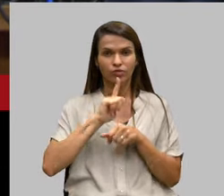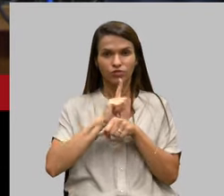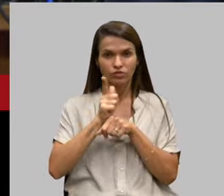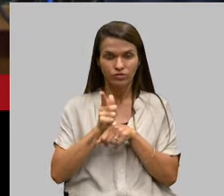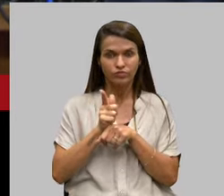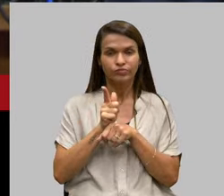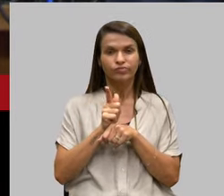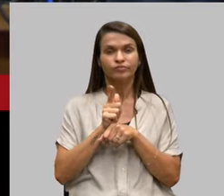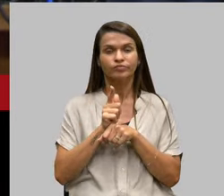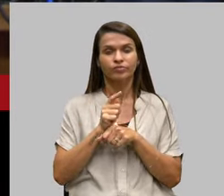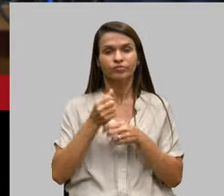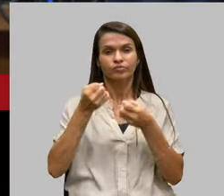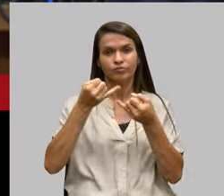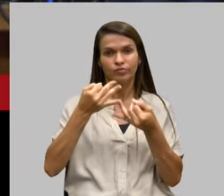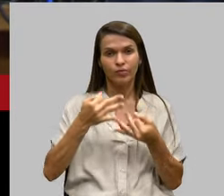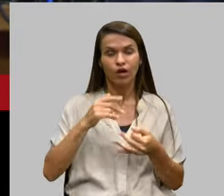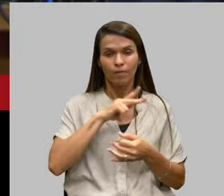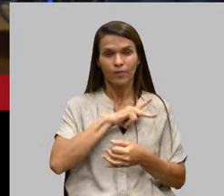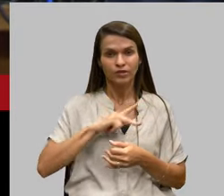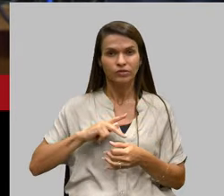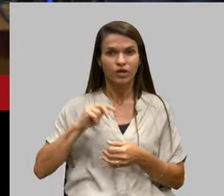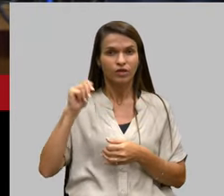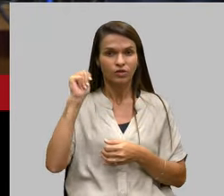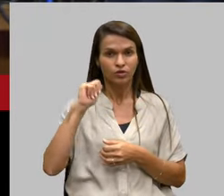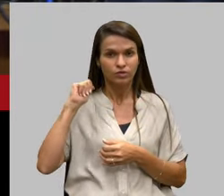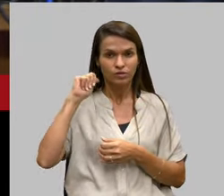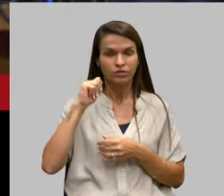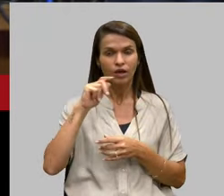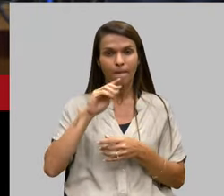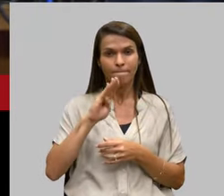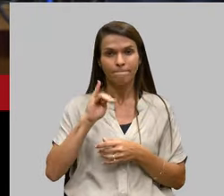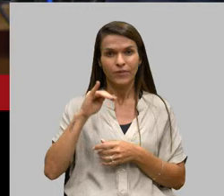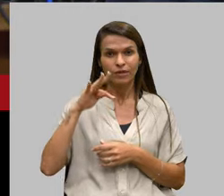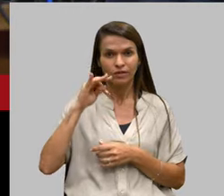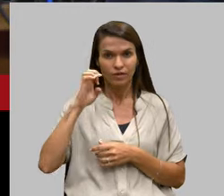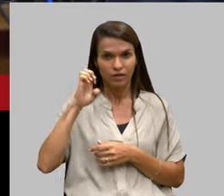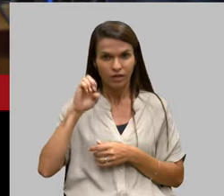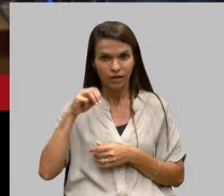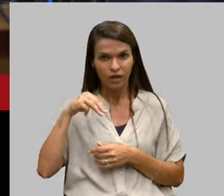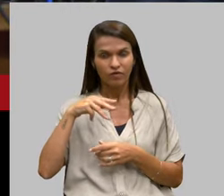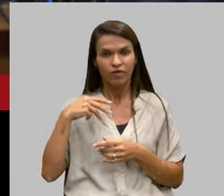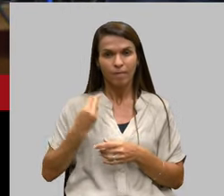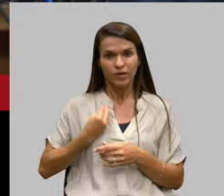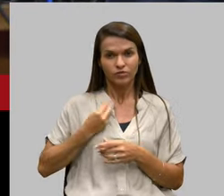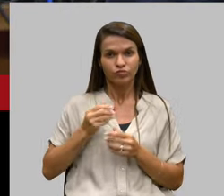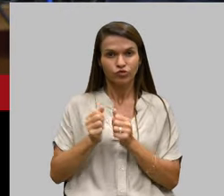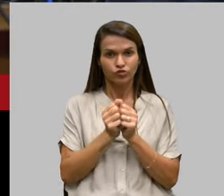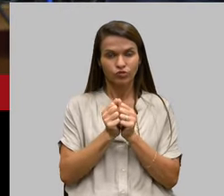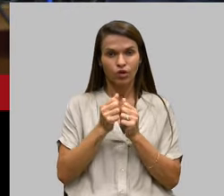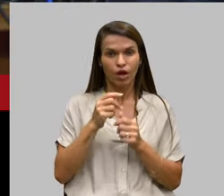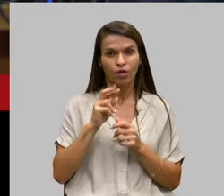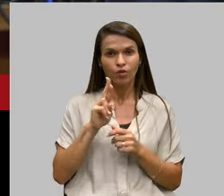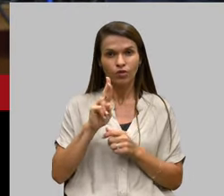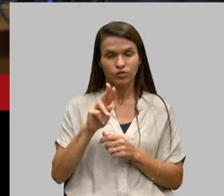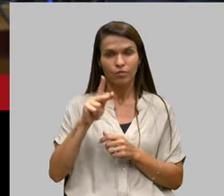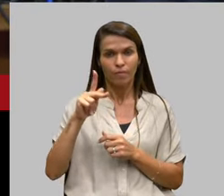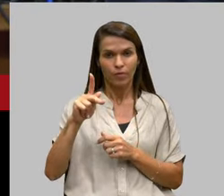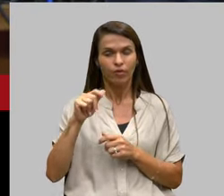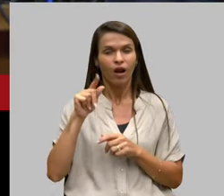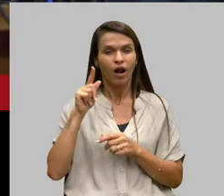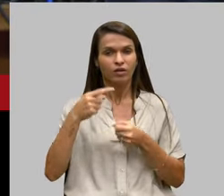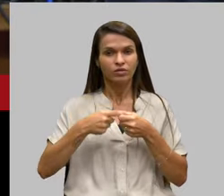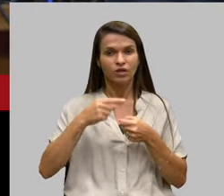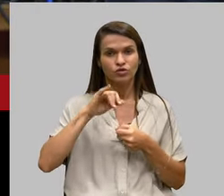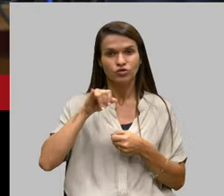próprios que é presidente da associação que é da bipé vai estar aqui com vocês que é presidente do do regime próprio né que é o Jundiaí Presidente da